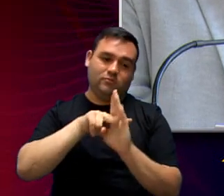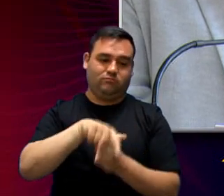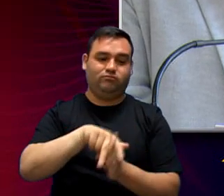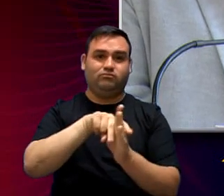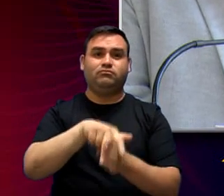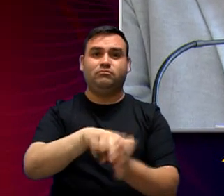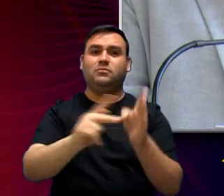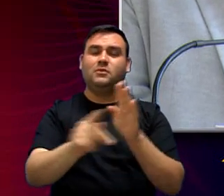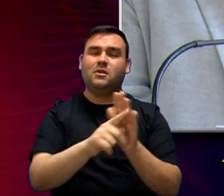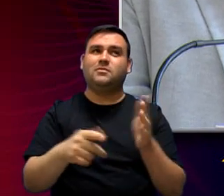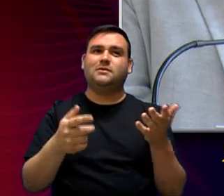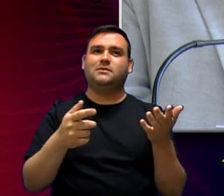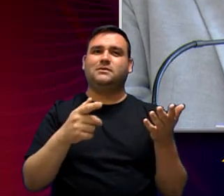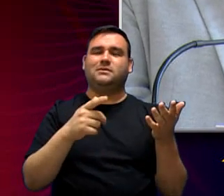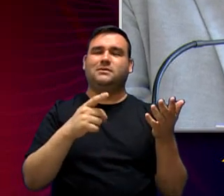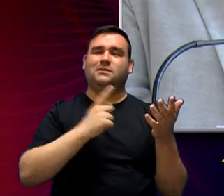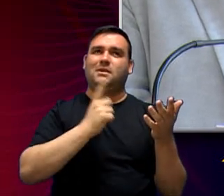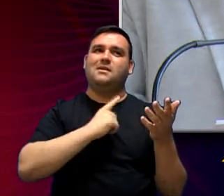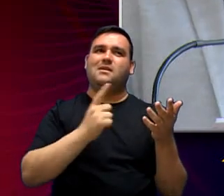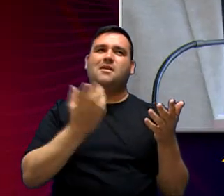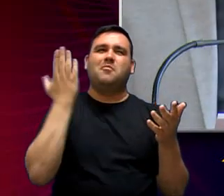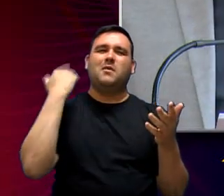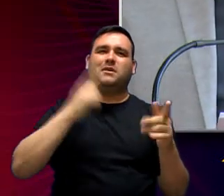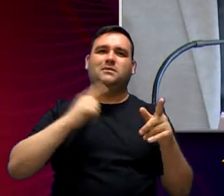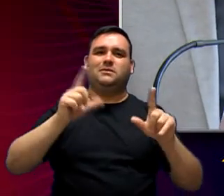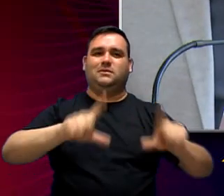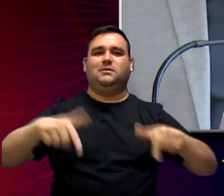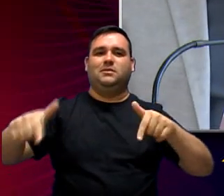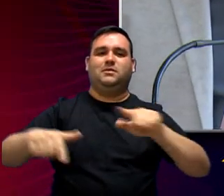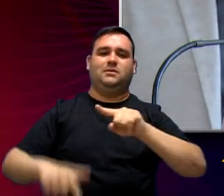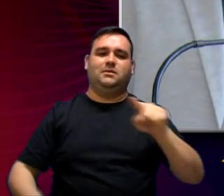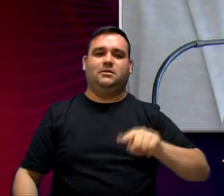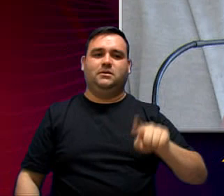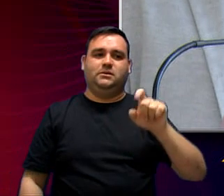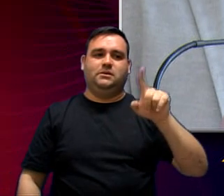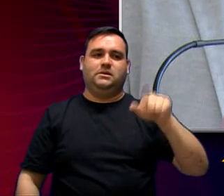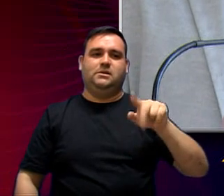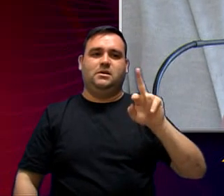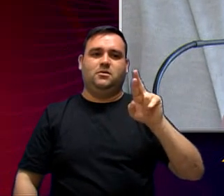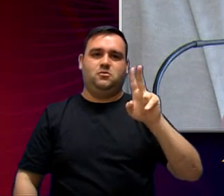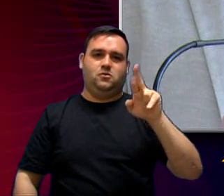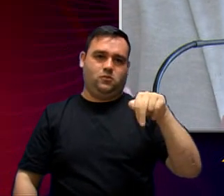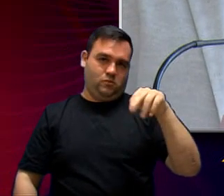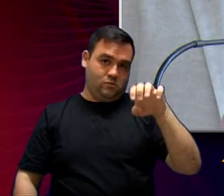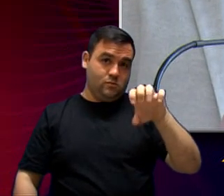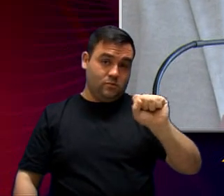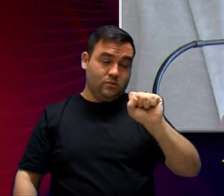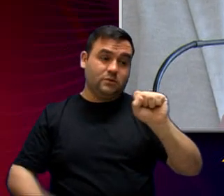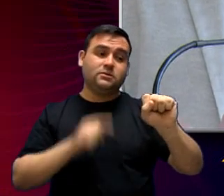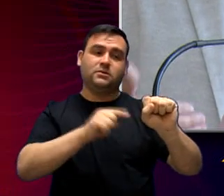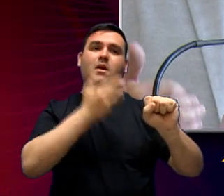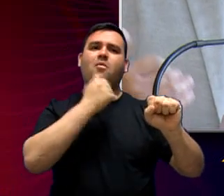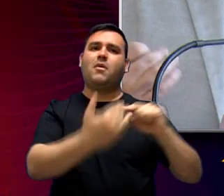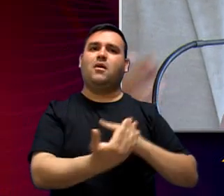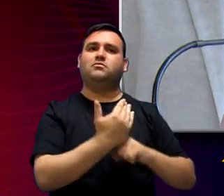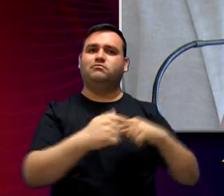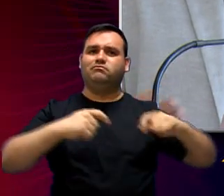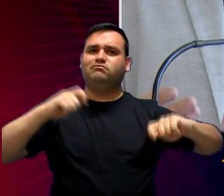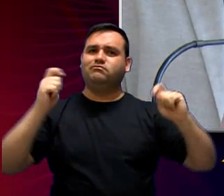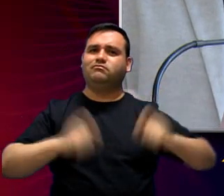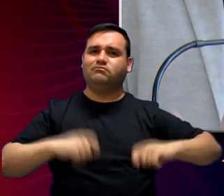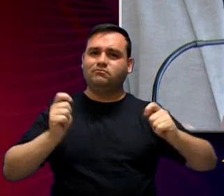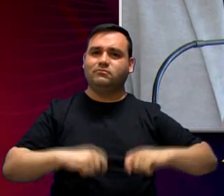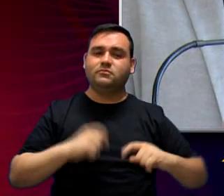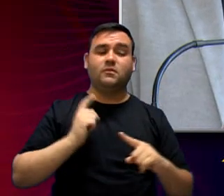tropeirismo. Recentemente eu fiz uma homenagem ao Zé Rubens em Cal, ele pode nos auxiliar em muito